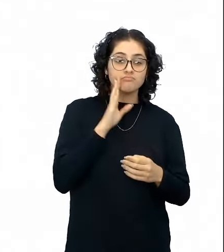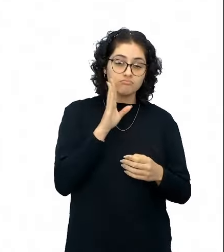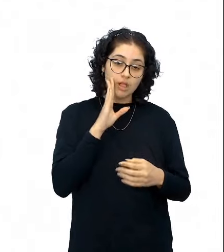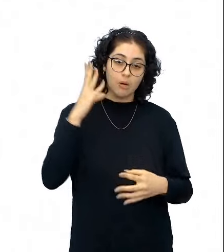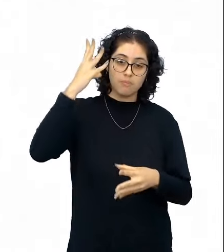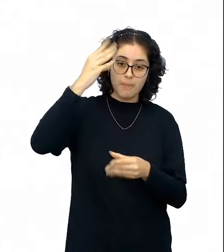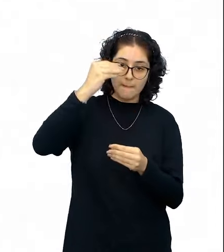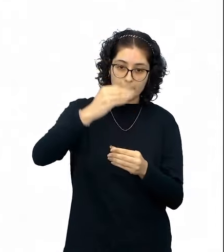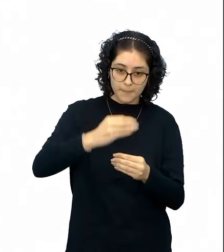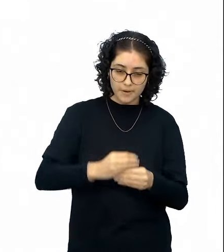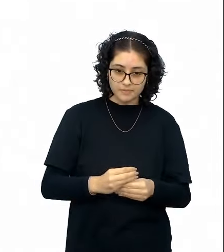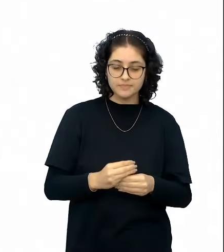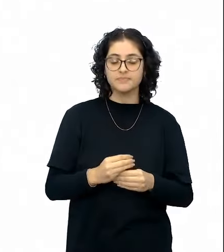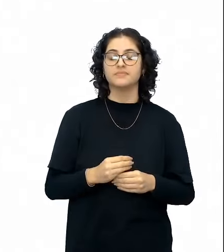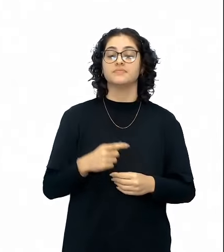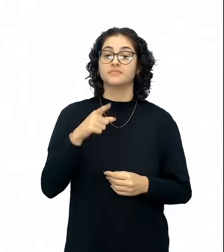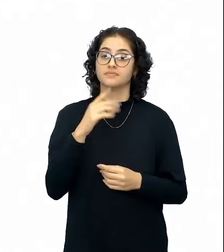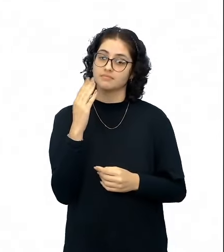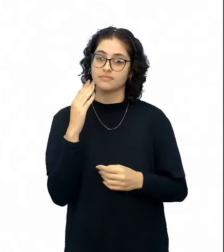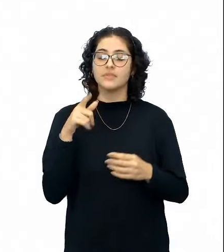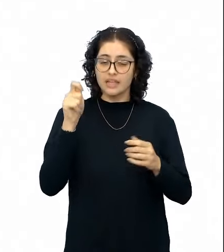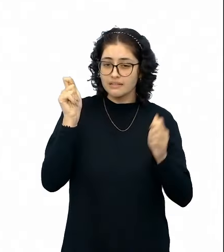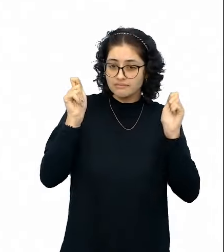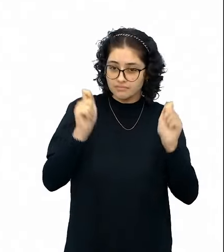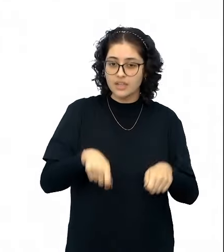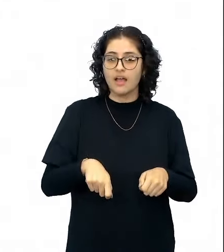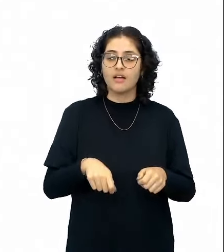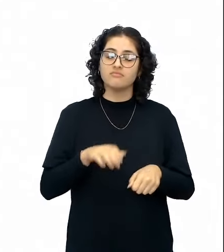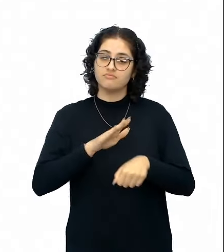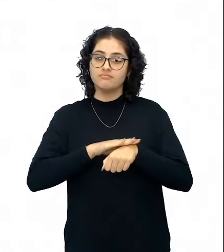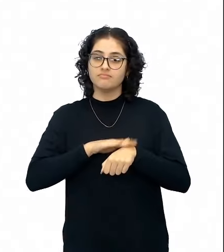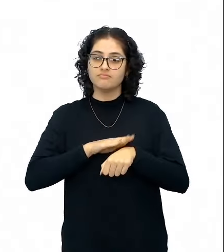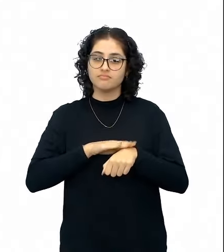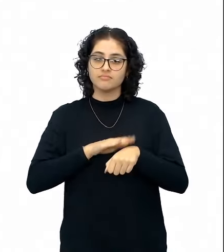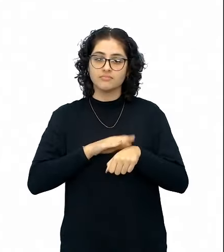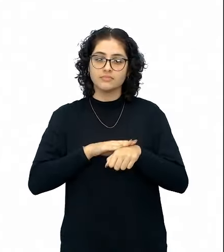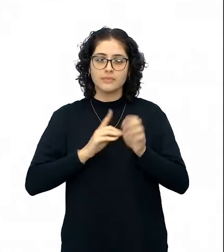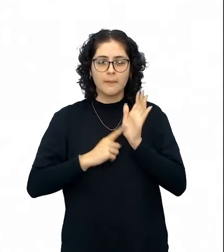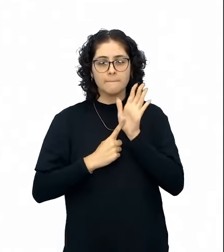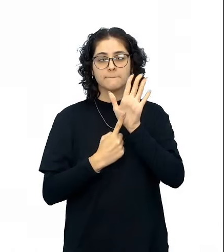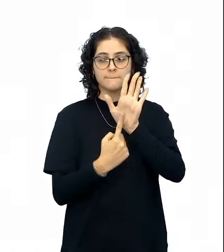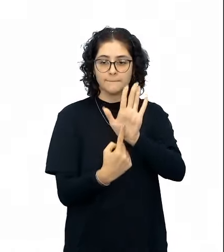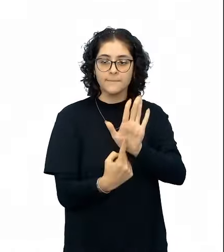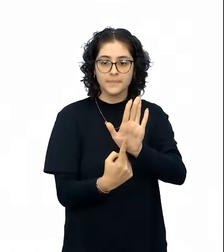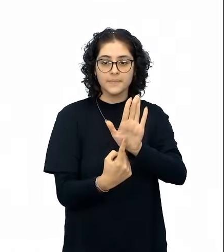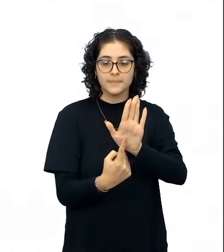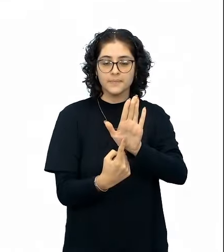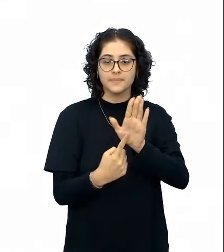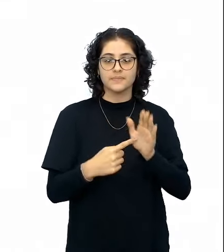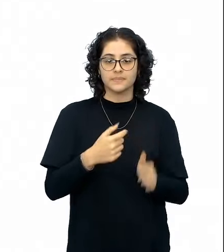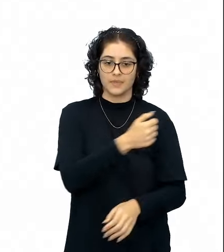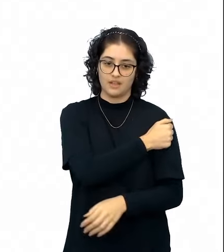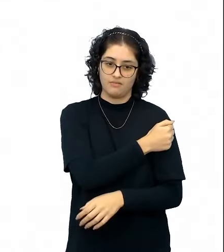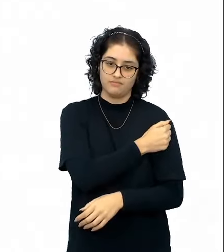interessante, fechada. Daria para fazer uma apresentação dos alunos,